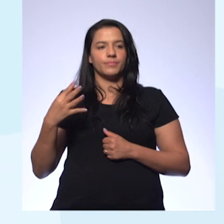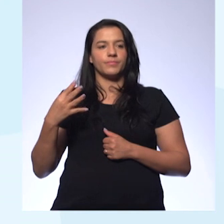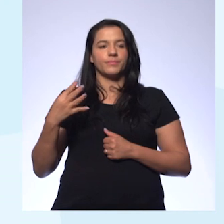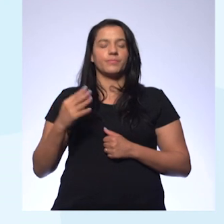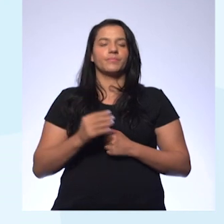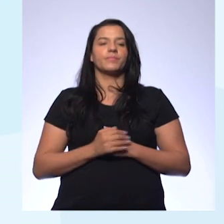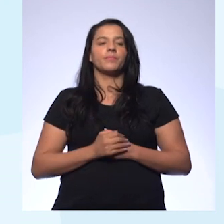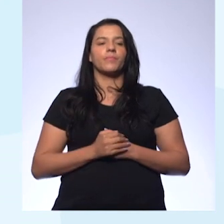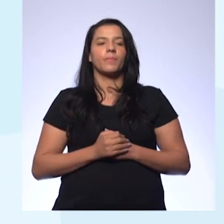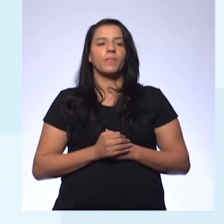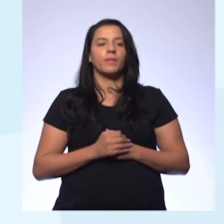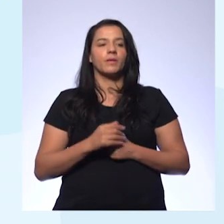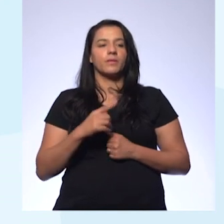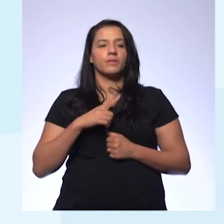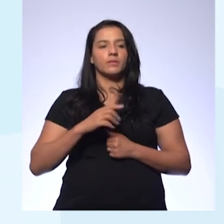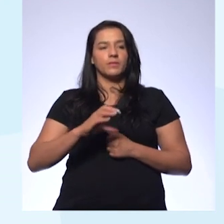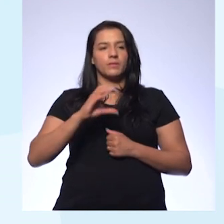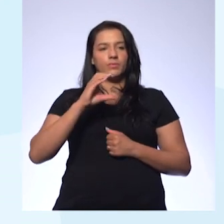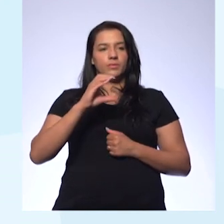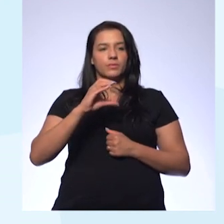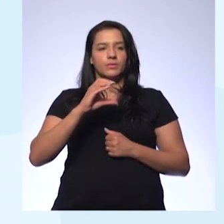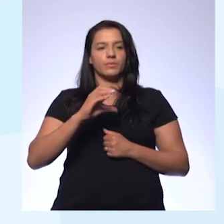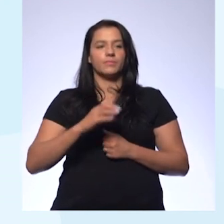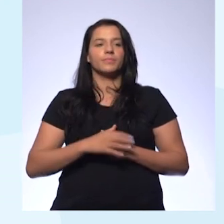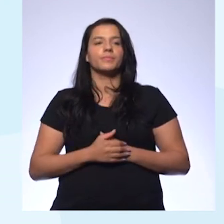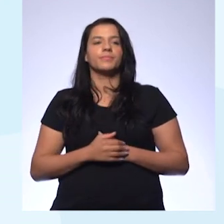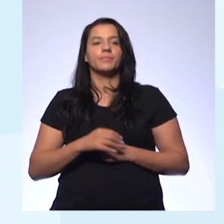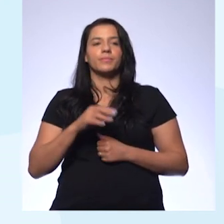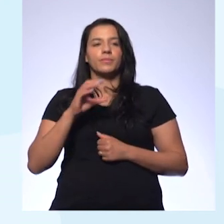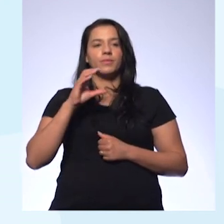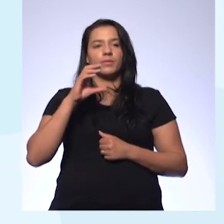2,4-dimetilhexano. Eu tenho o item C, que é o